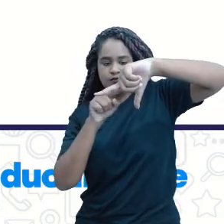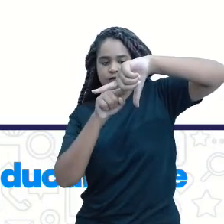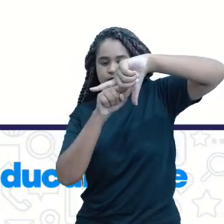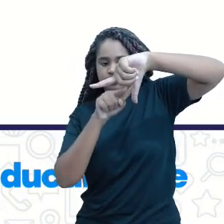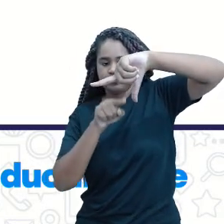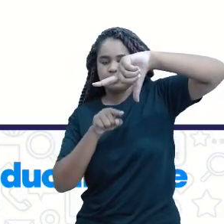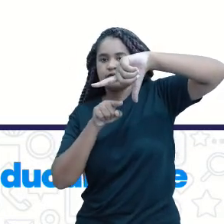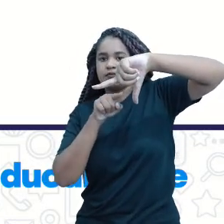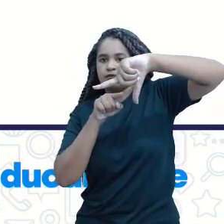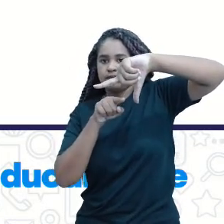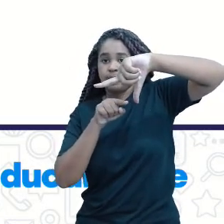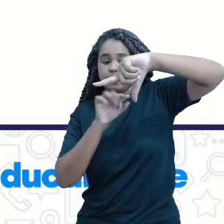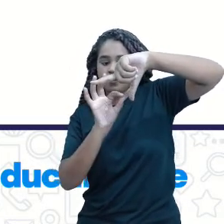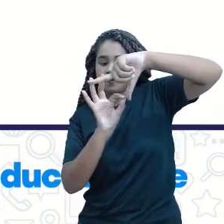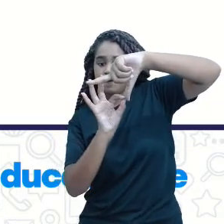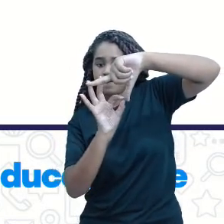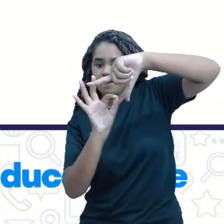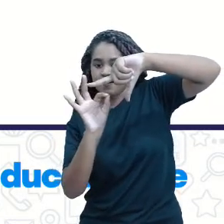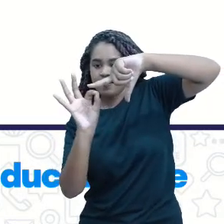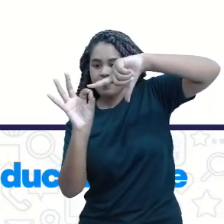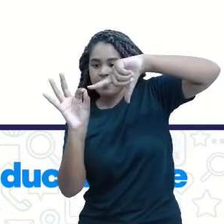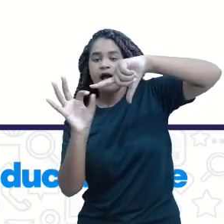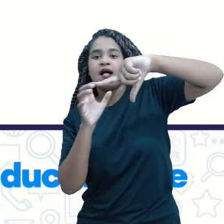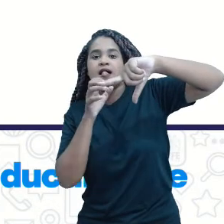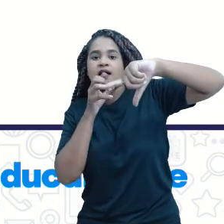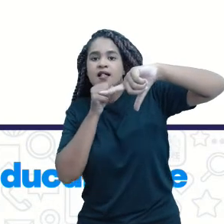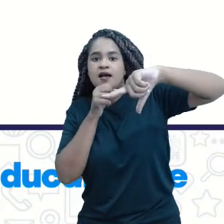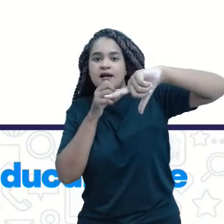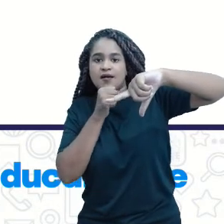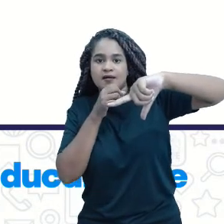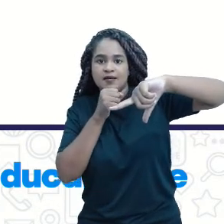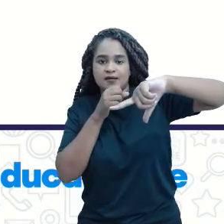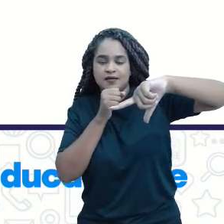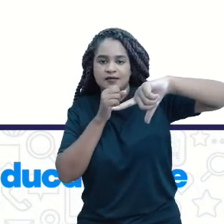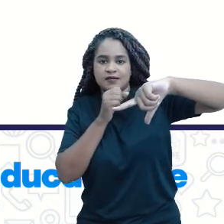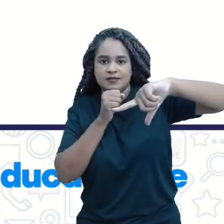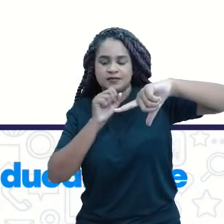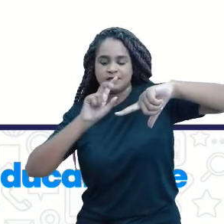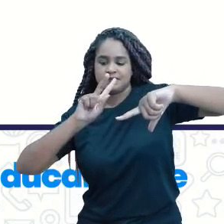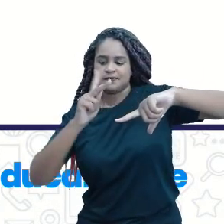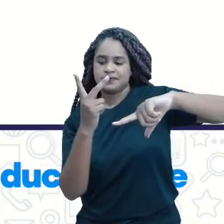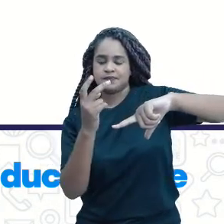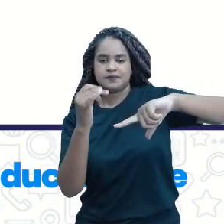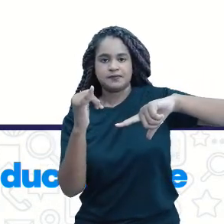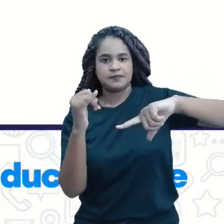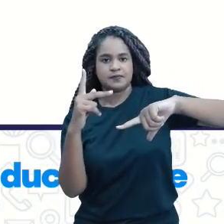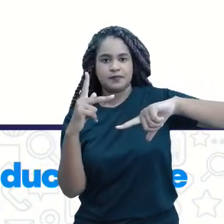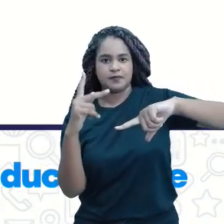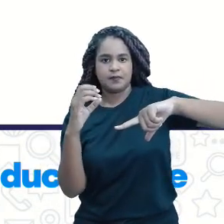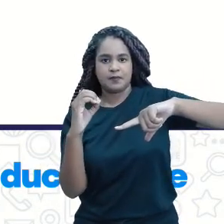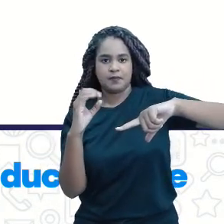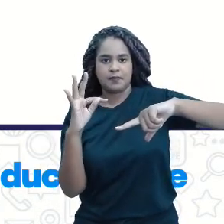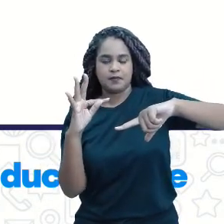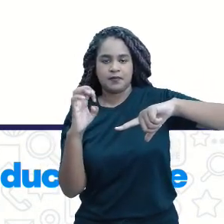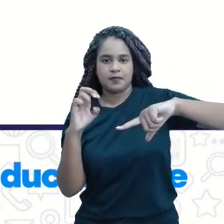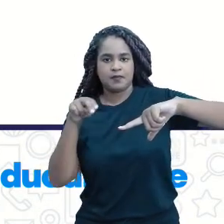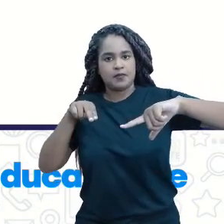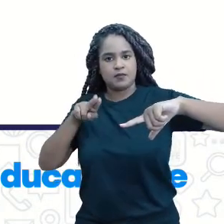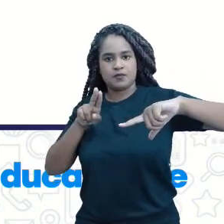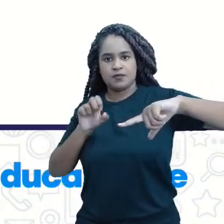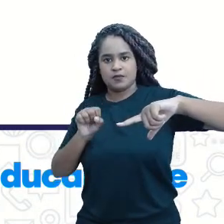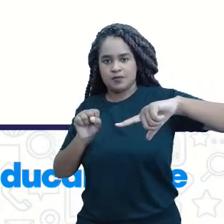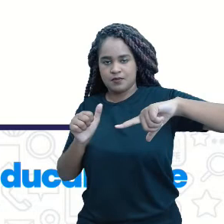vai ser a medida todinha em laranja, que é a hipotenusa A, e aí a gente vai ter que os dois pedacinhos vão ser